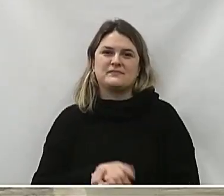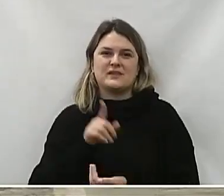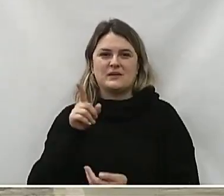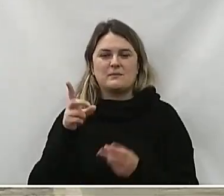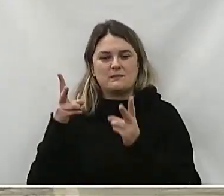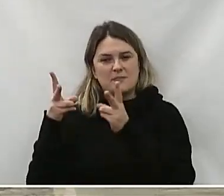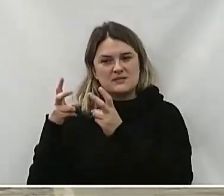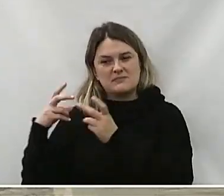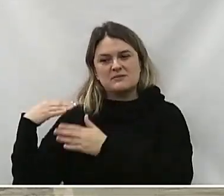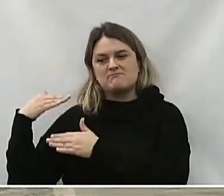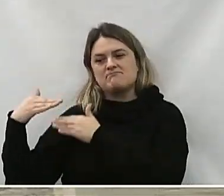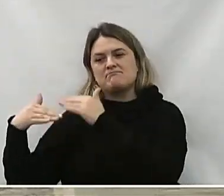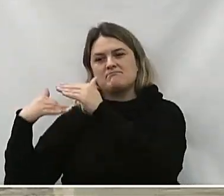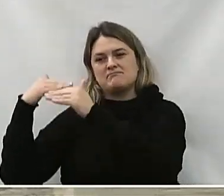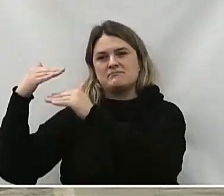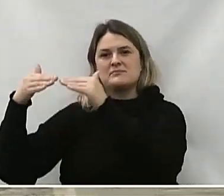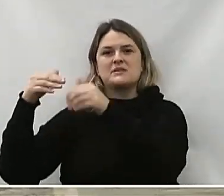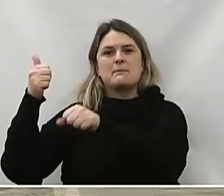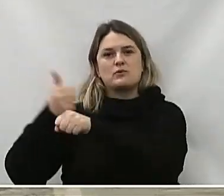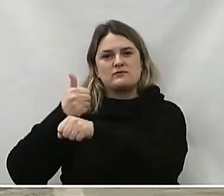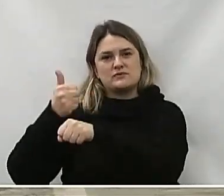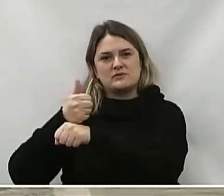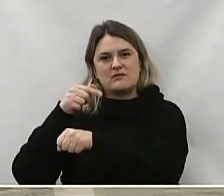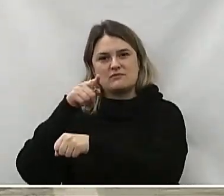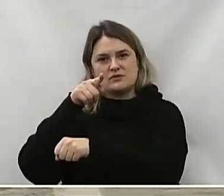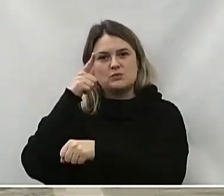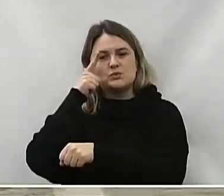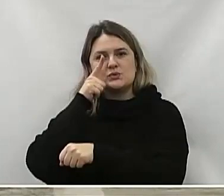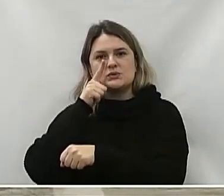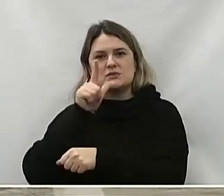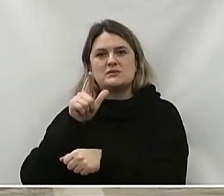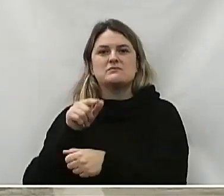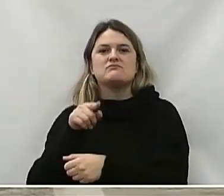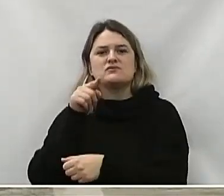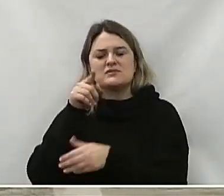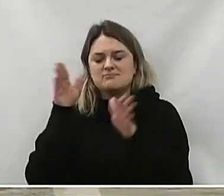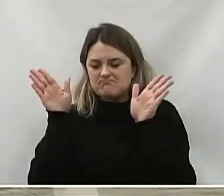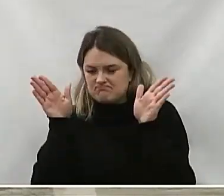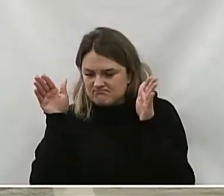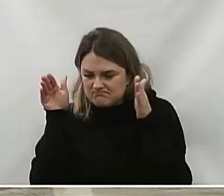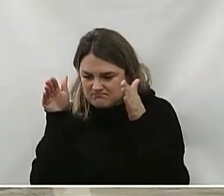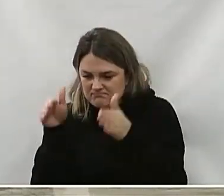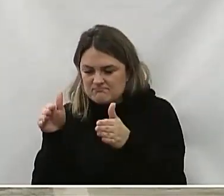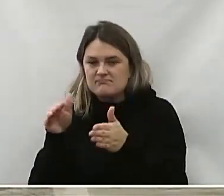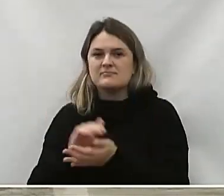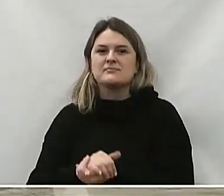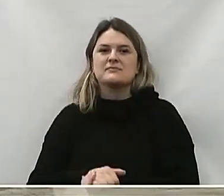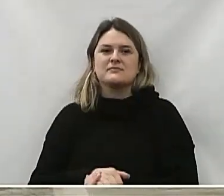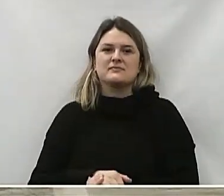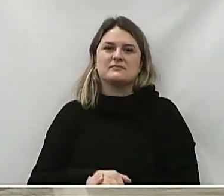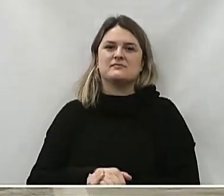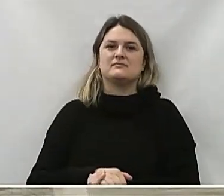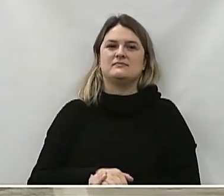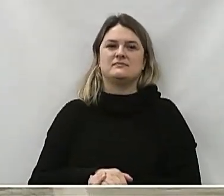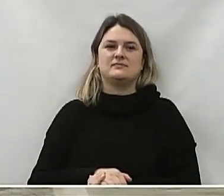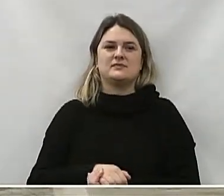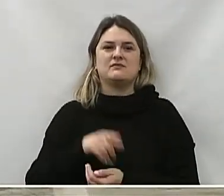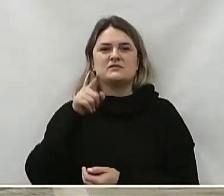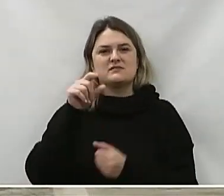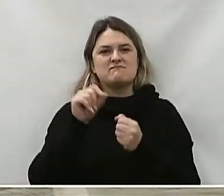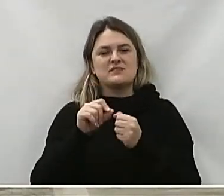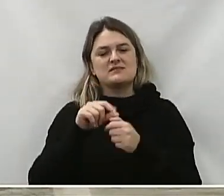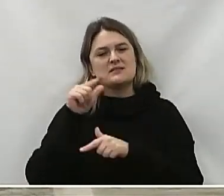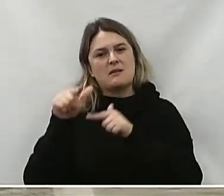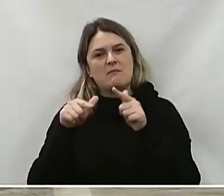ver o avanço todo esse espaço profissional que você tem alcançado se dedicado e até mesmo fazendo